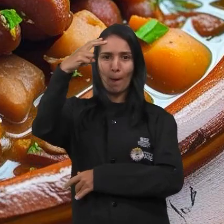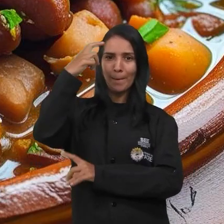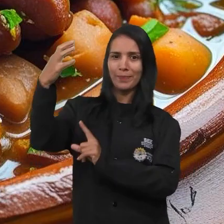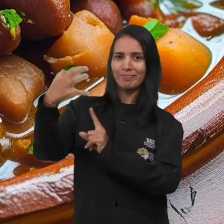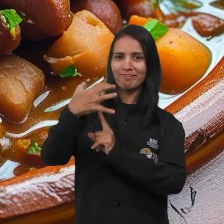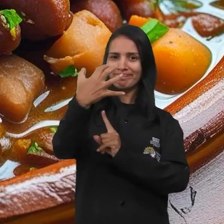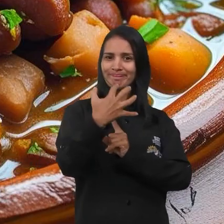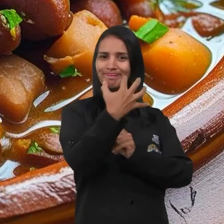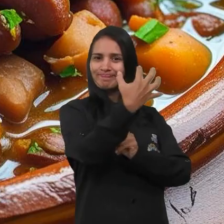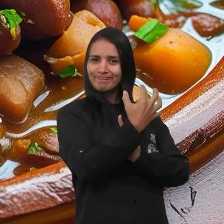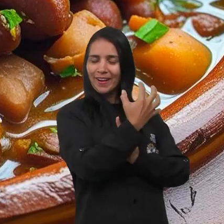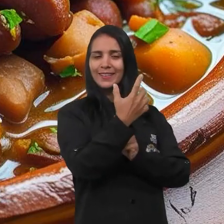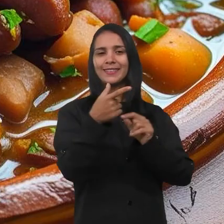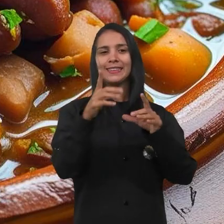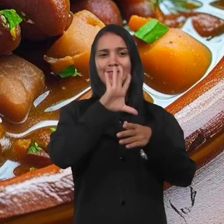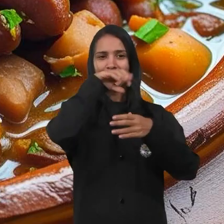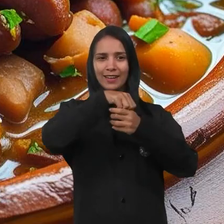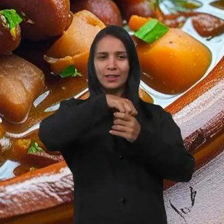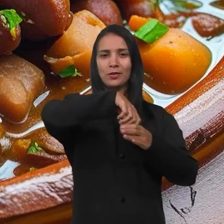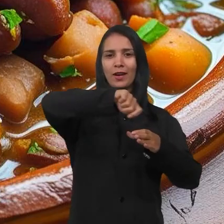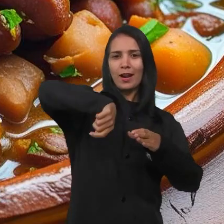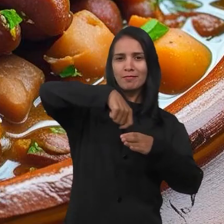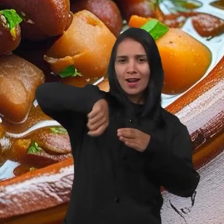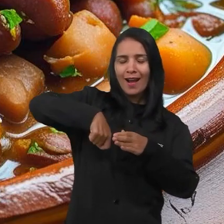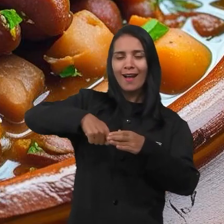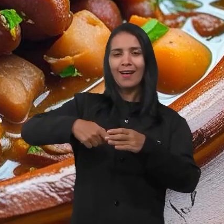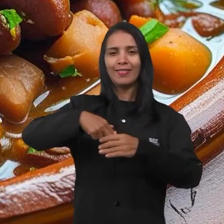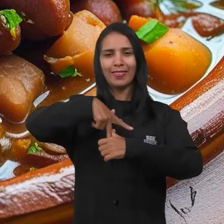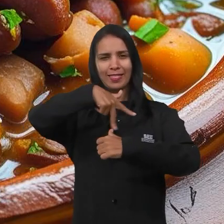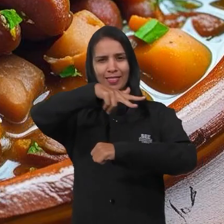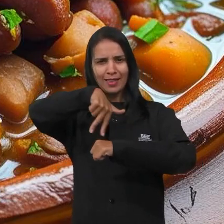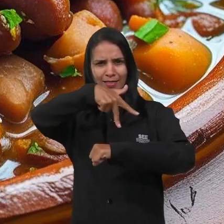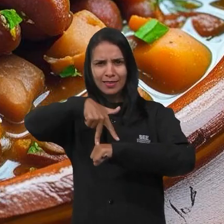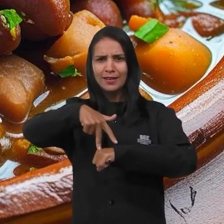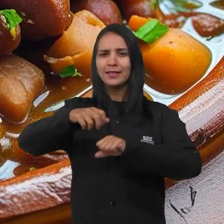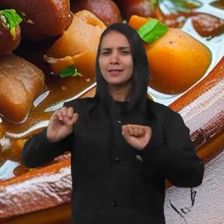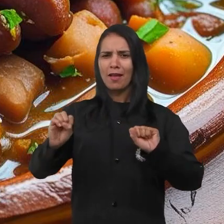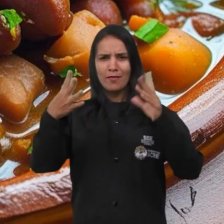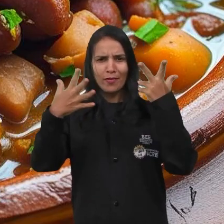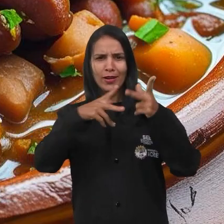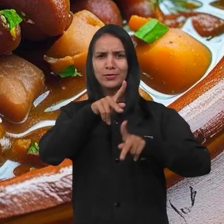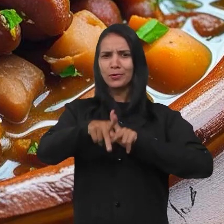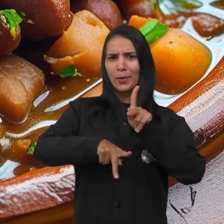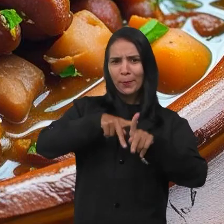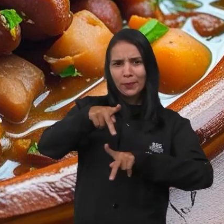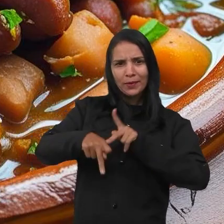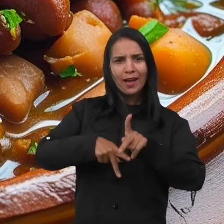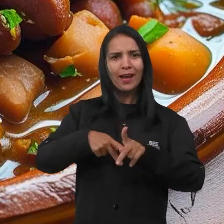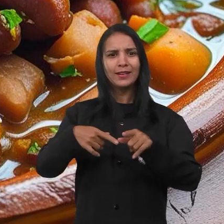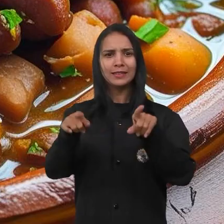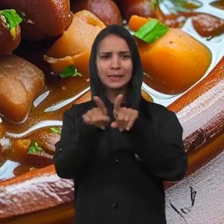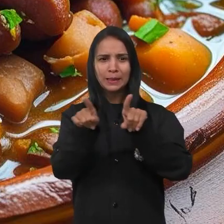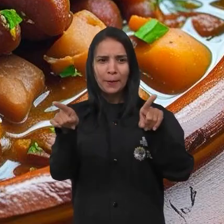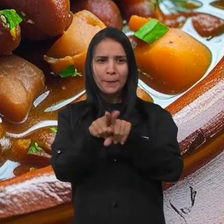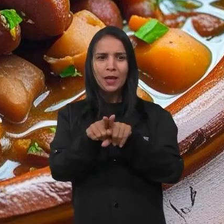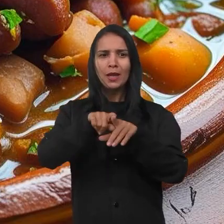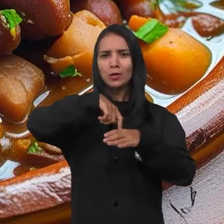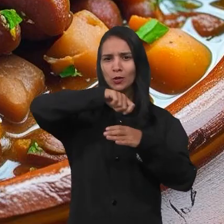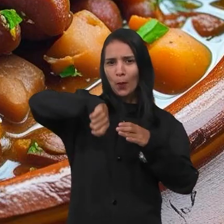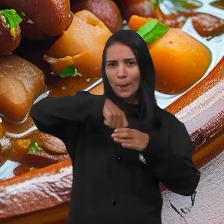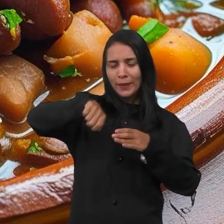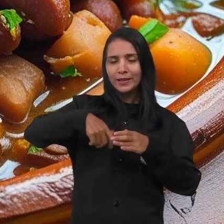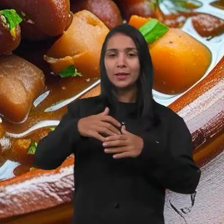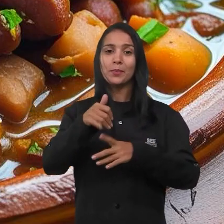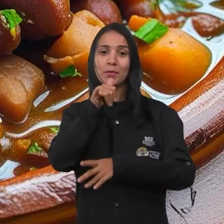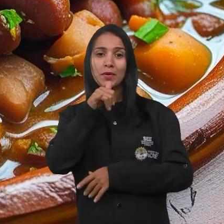na música, nas danças, nas festas populares. Exemplos: o carnaval,